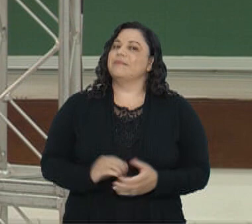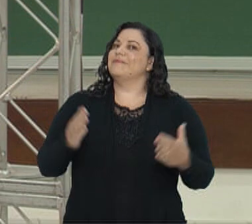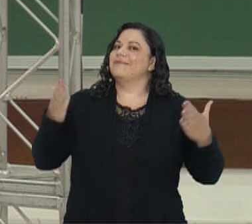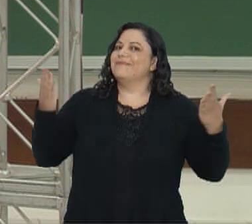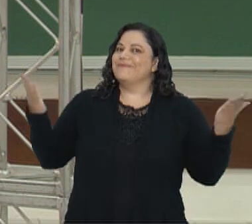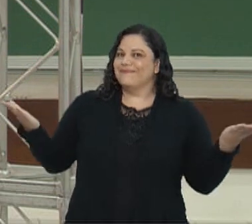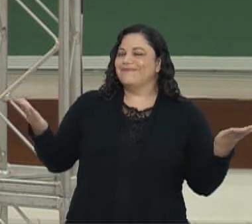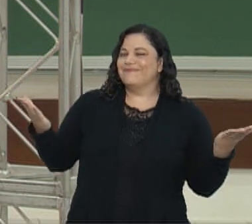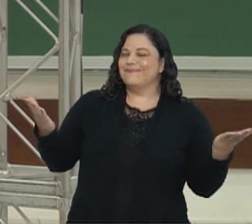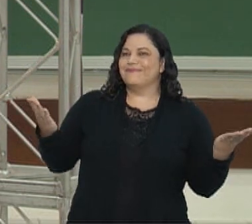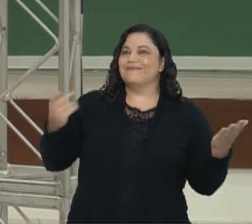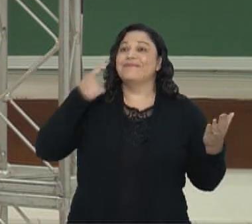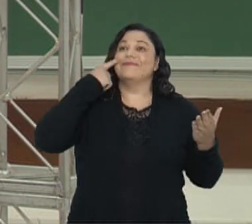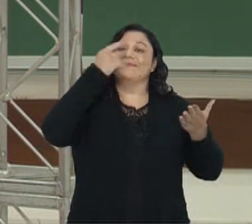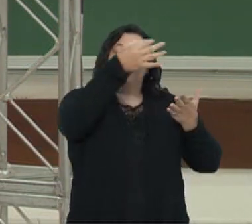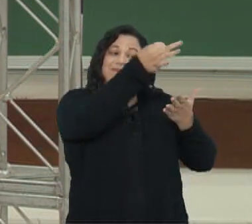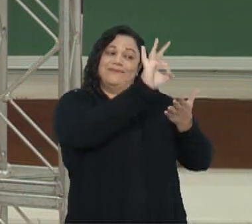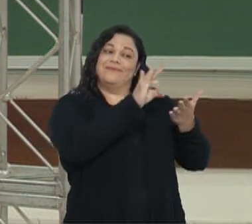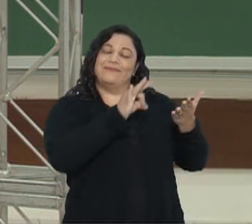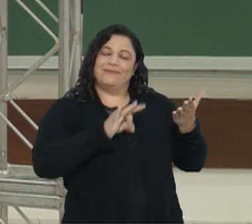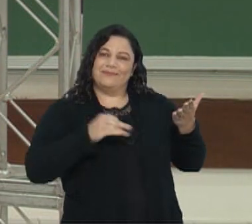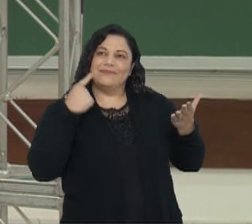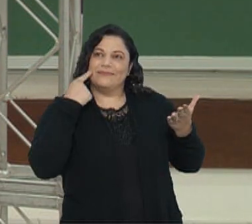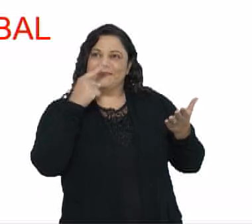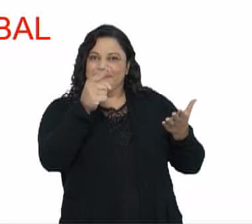pessoal, vamos lá a correção? Acompanhe lá.